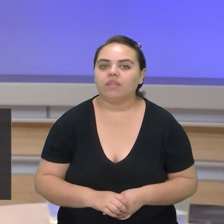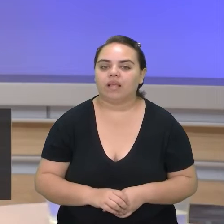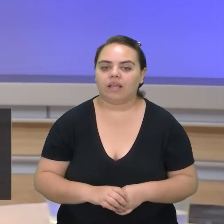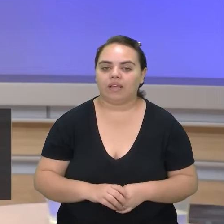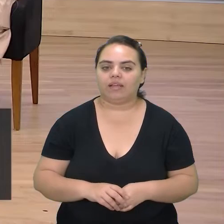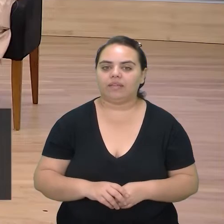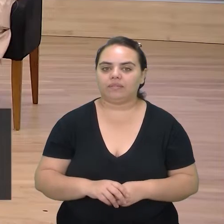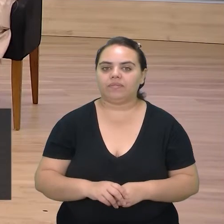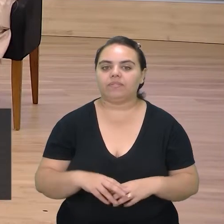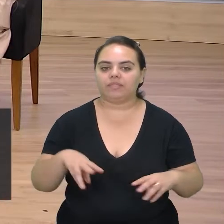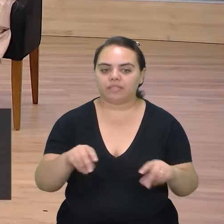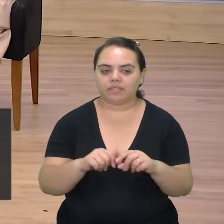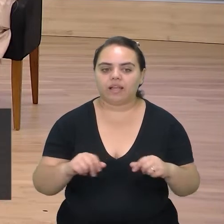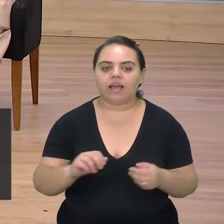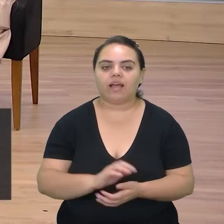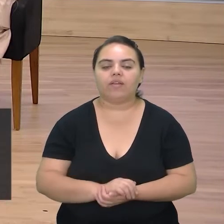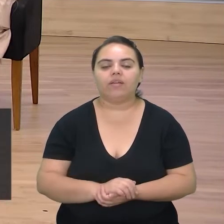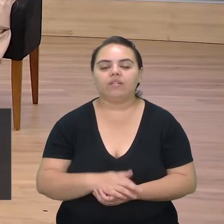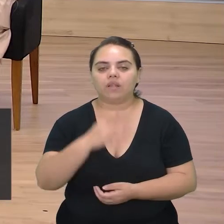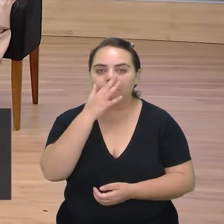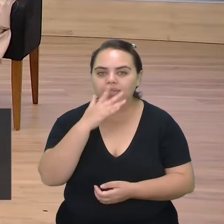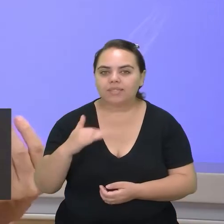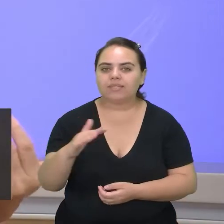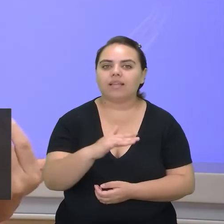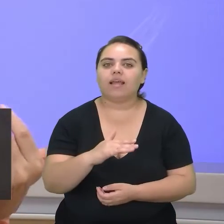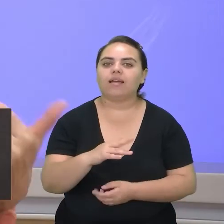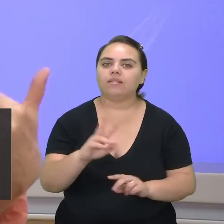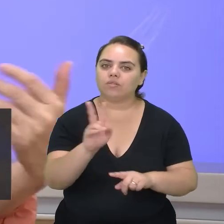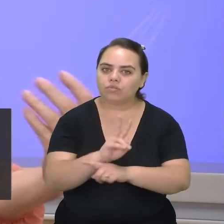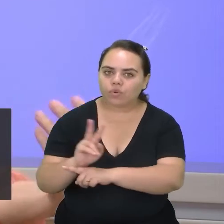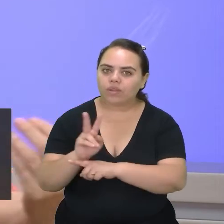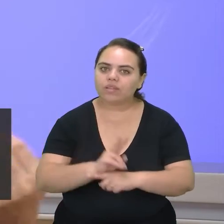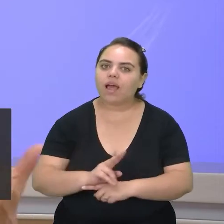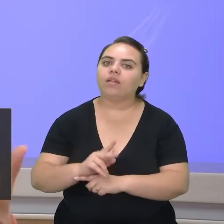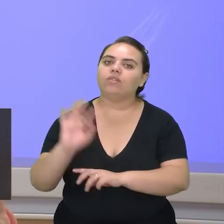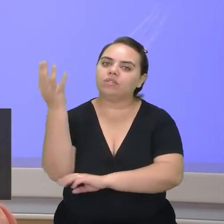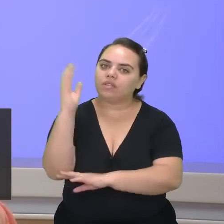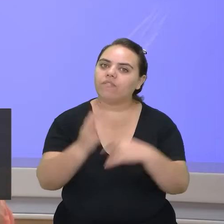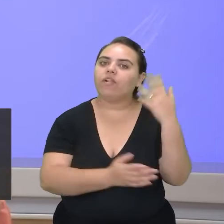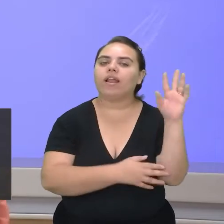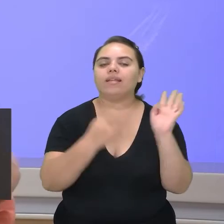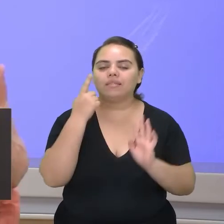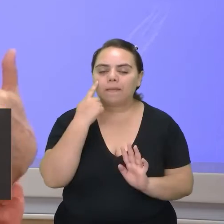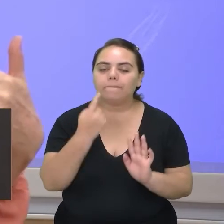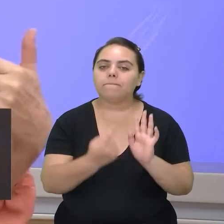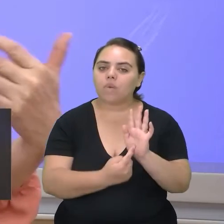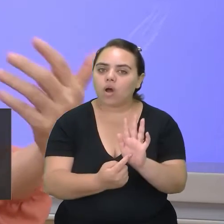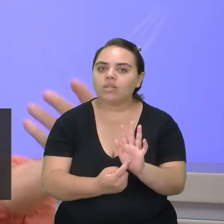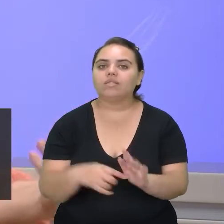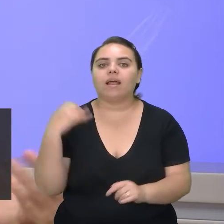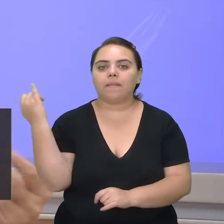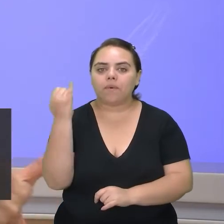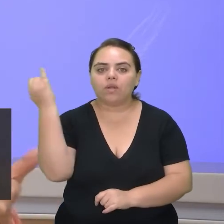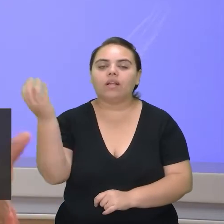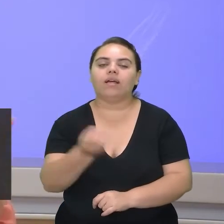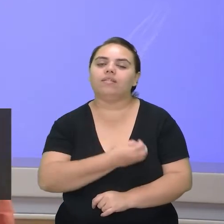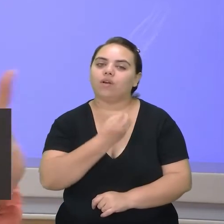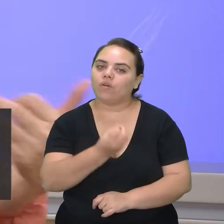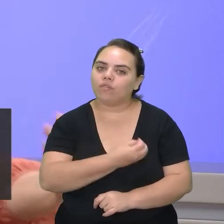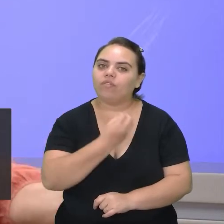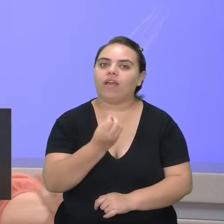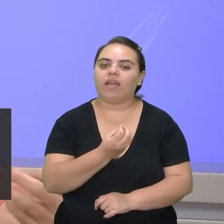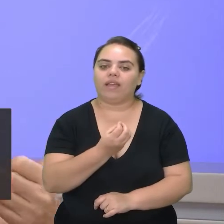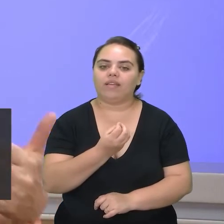Você cerca a criança dos cuidados da floresta, mostra a importância, a convivência,